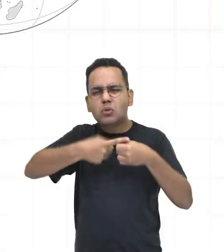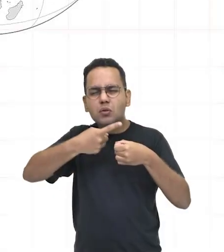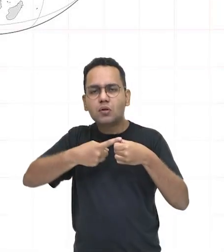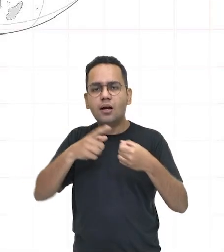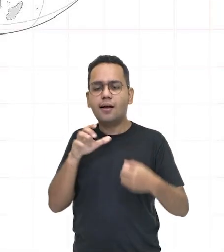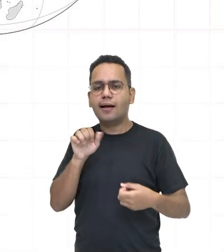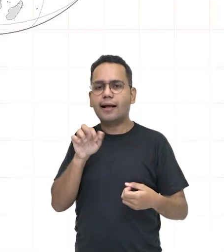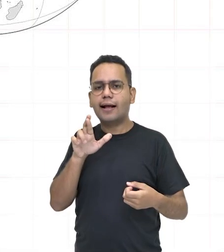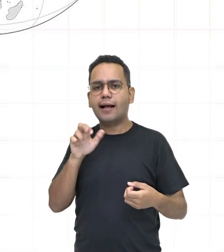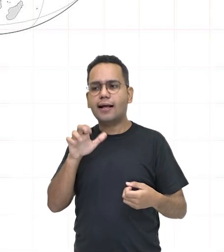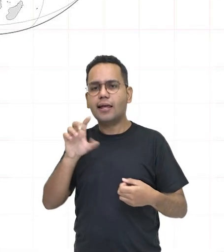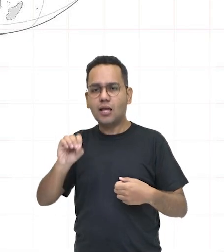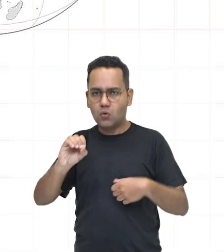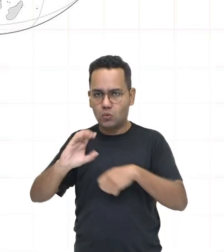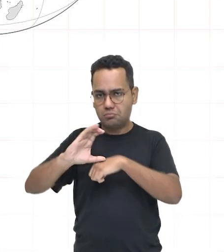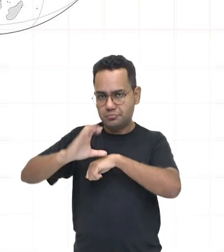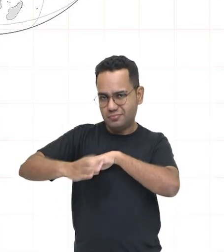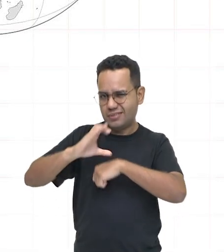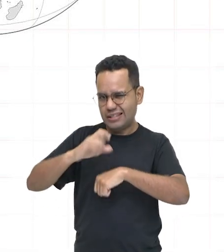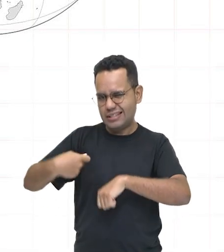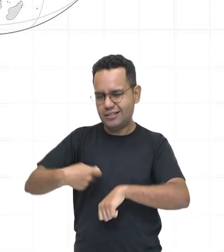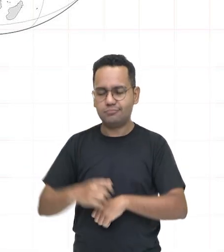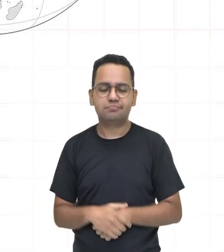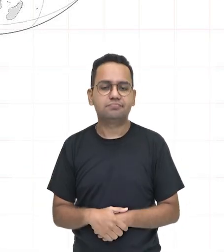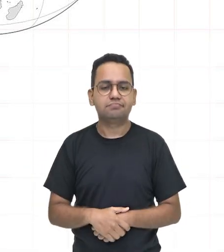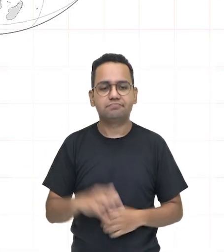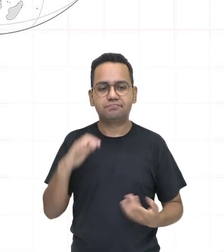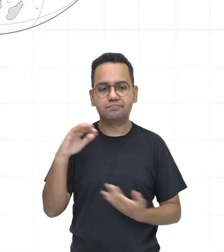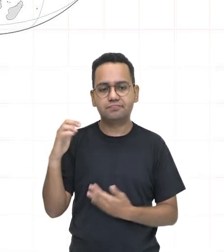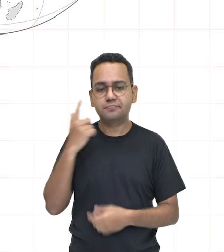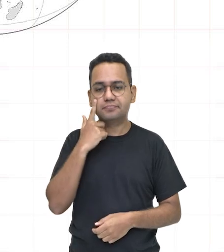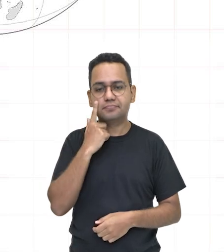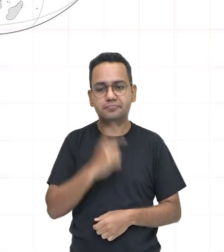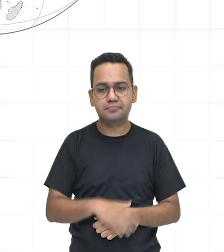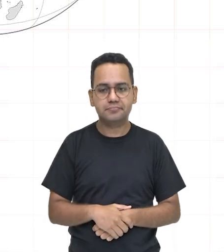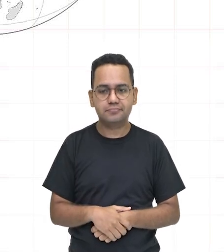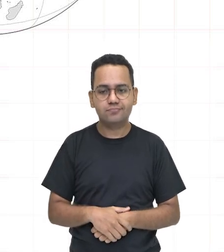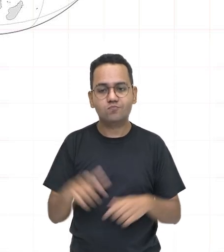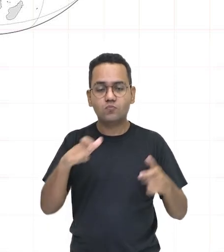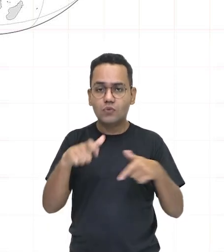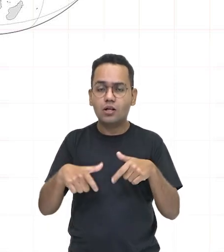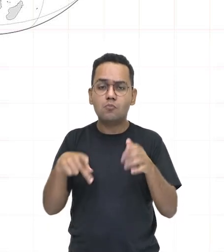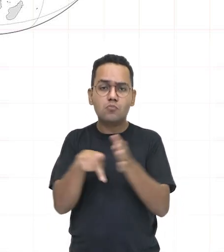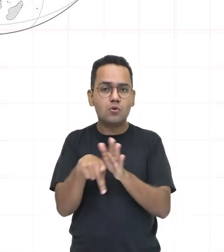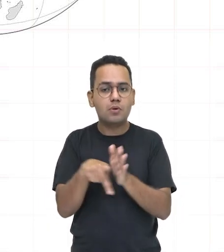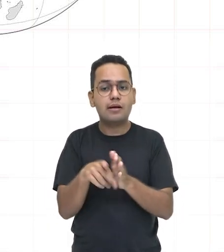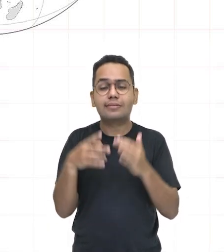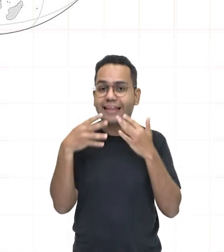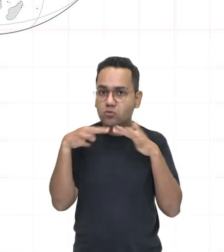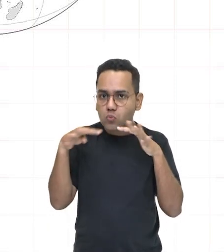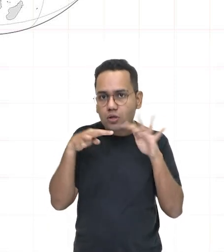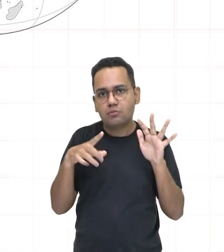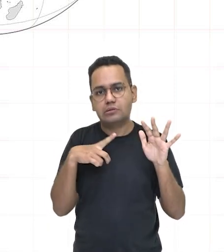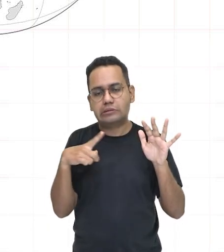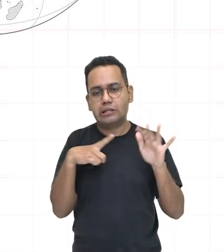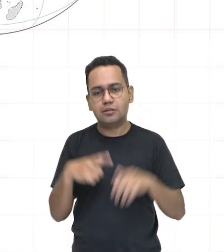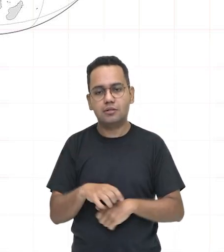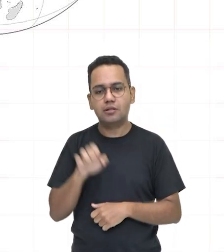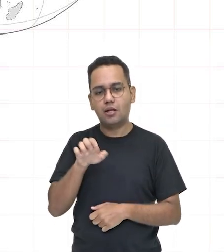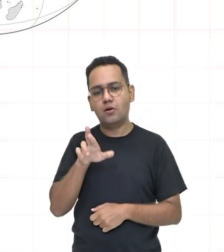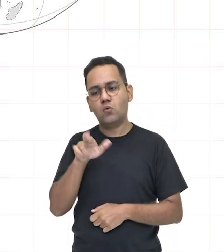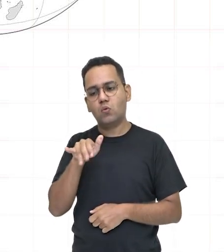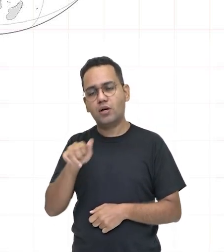as fronteiras, continuando com as fronteiras naturais da Eurásia e as características, né,